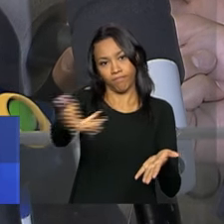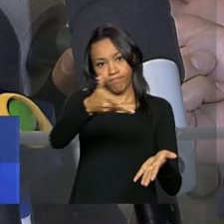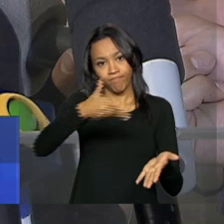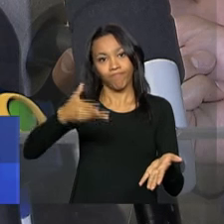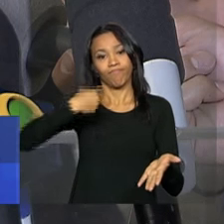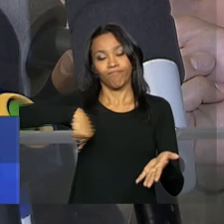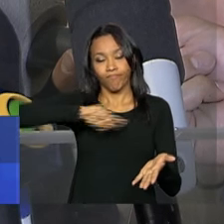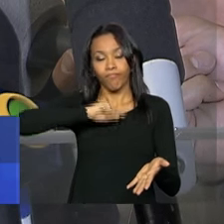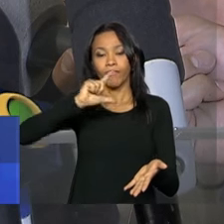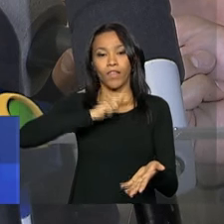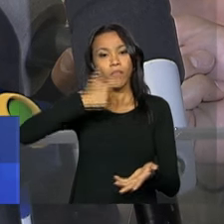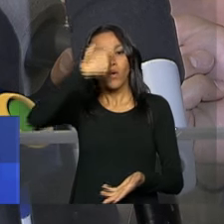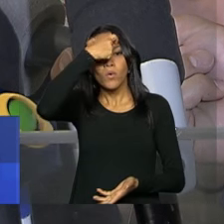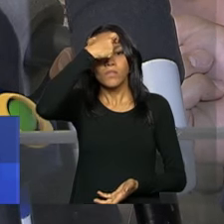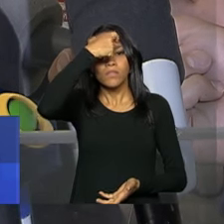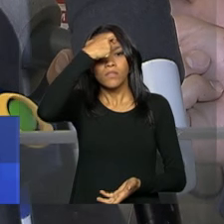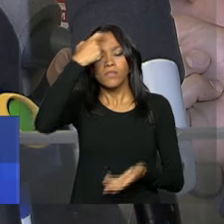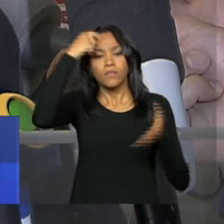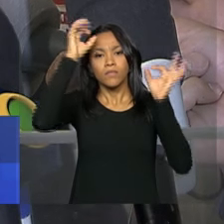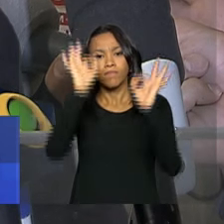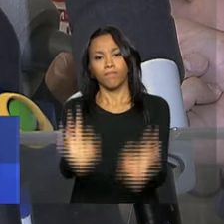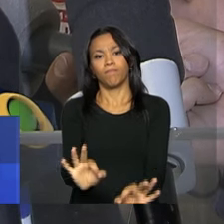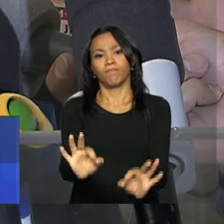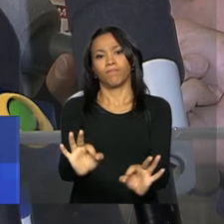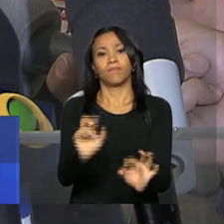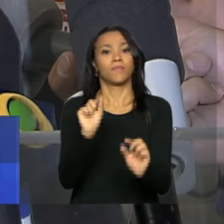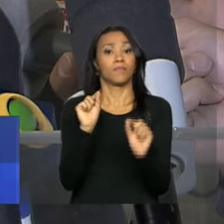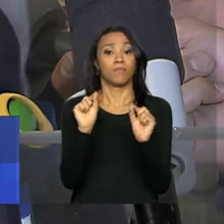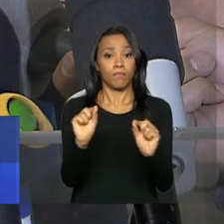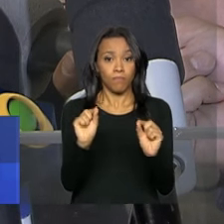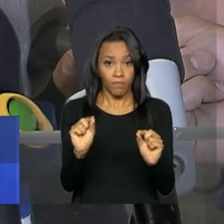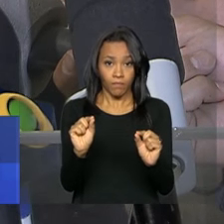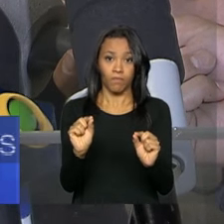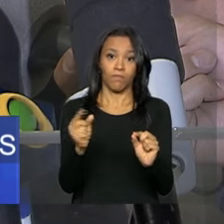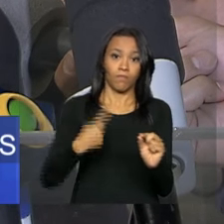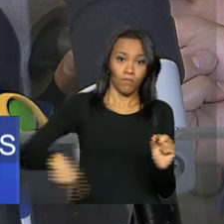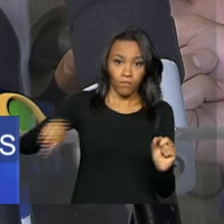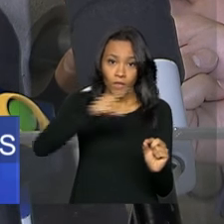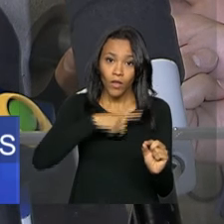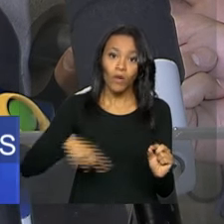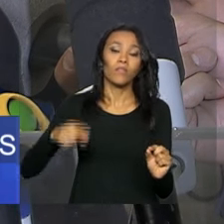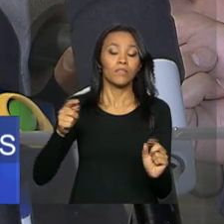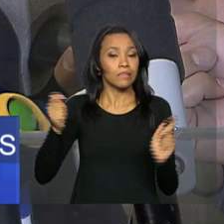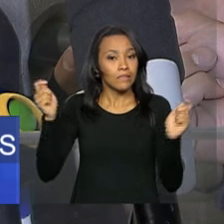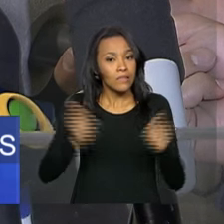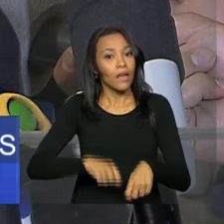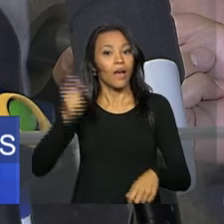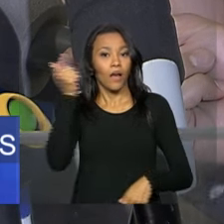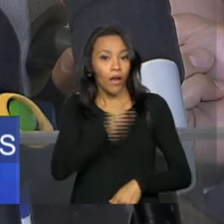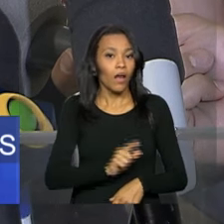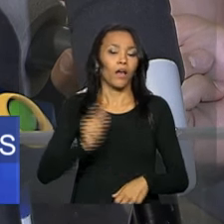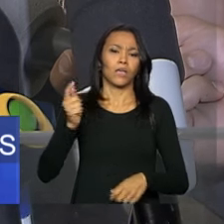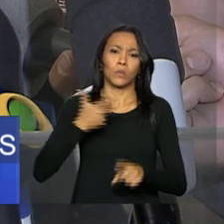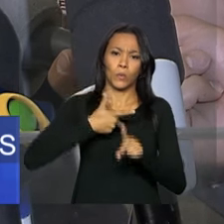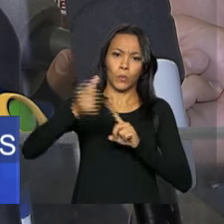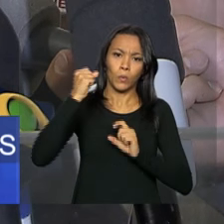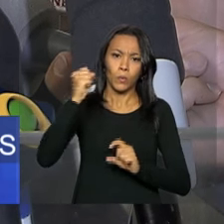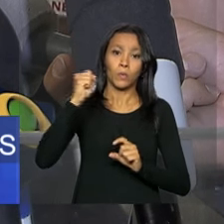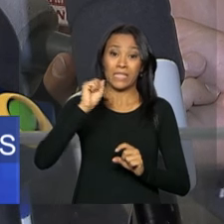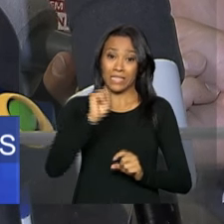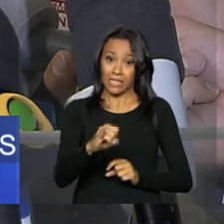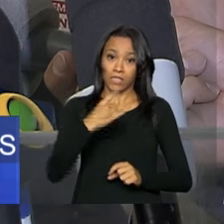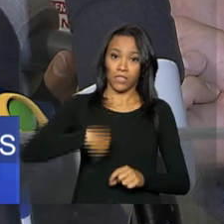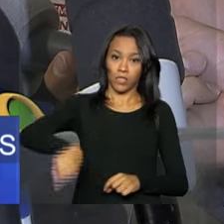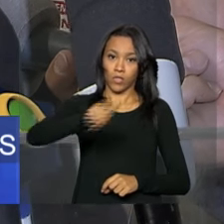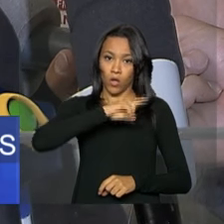porque nós temos a consciência precisa a consciência exata que nós só seremos vitoriosos nessa luta se